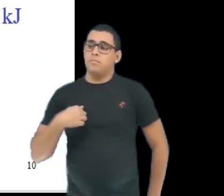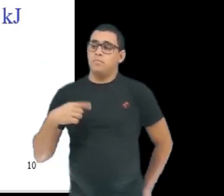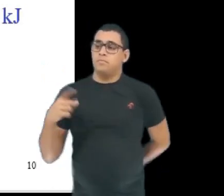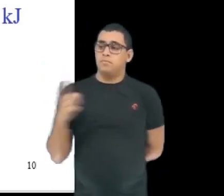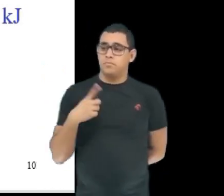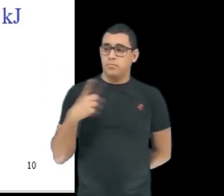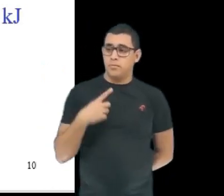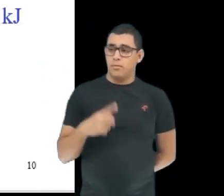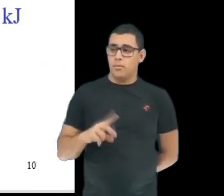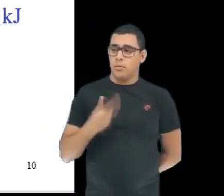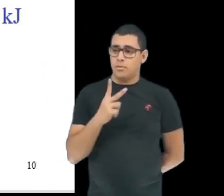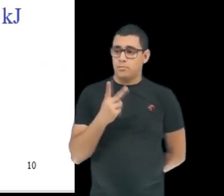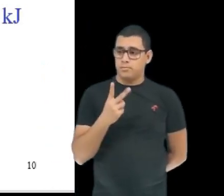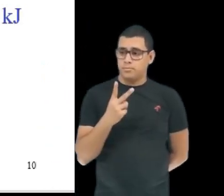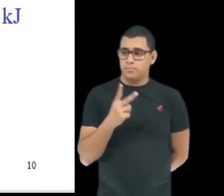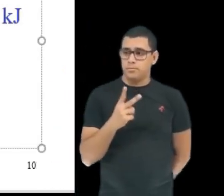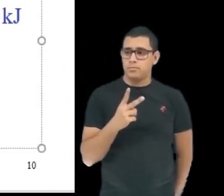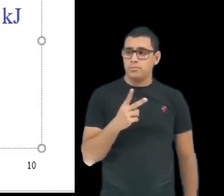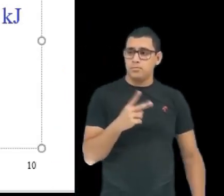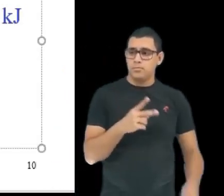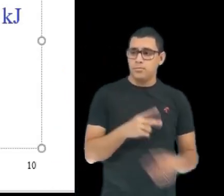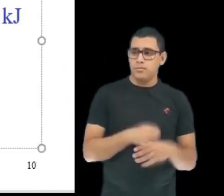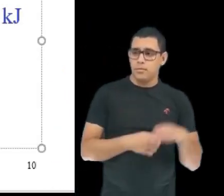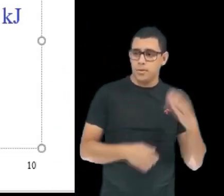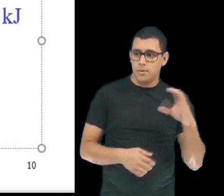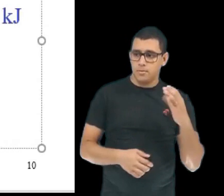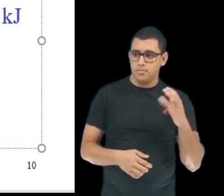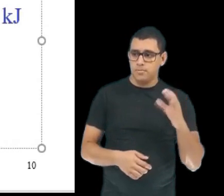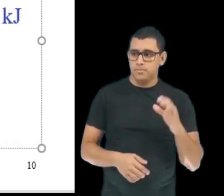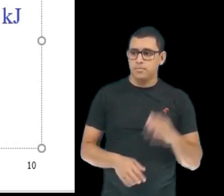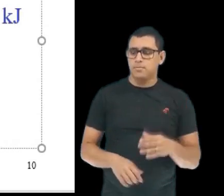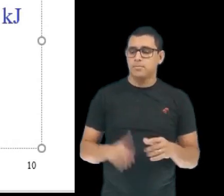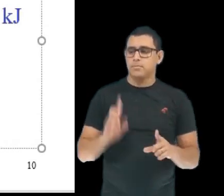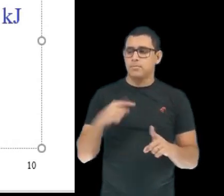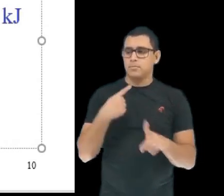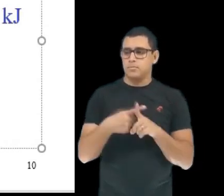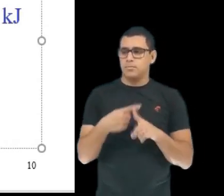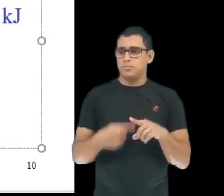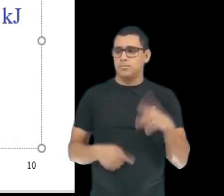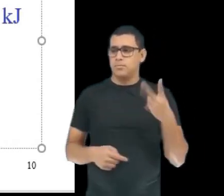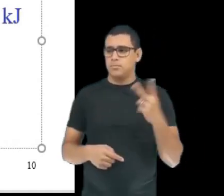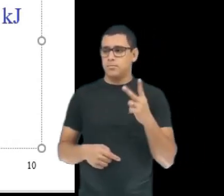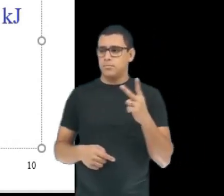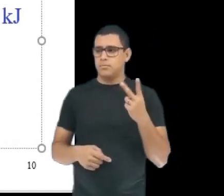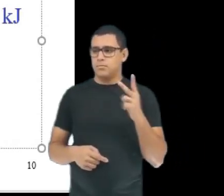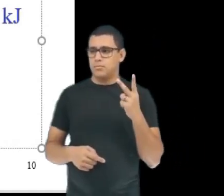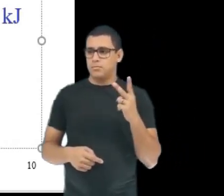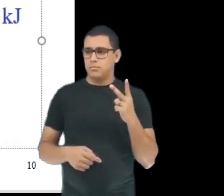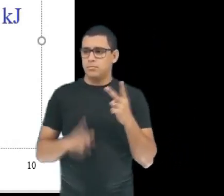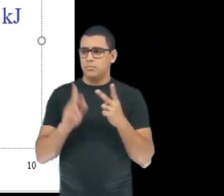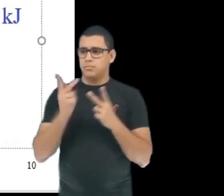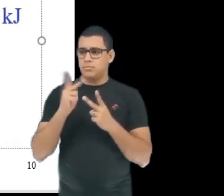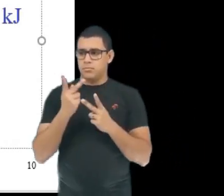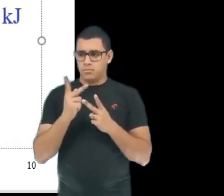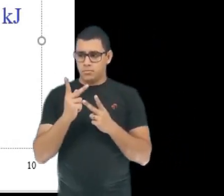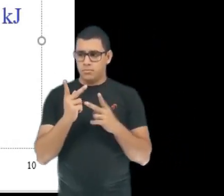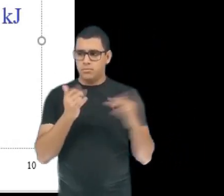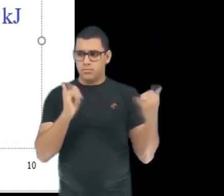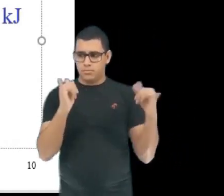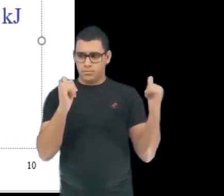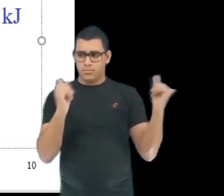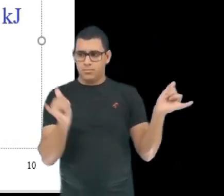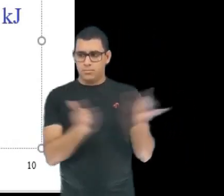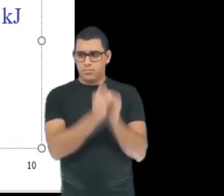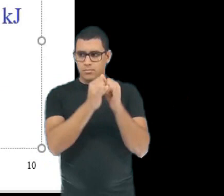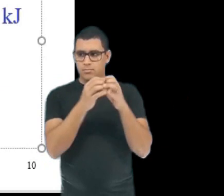exemplo. Eu tenho 2 mols de carbono grafite reagiu com 2 mols